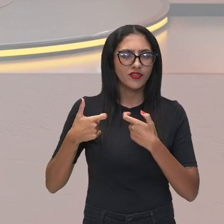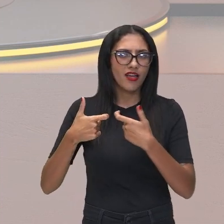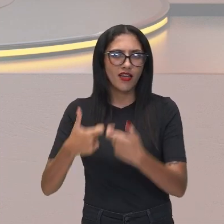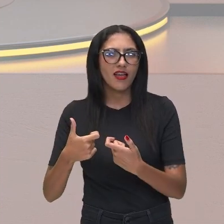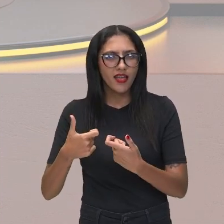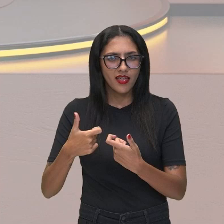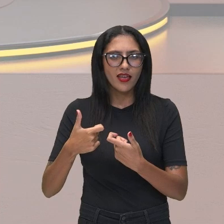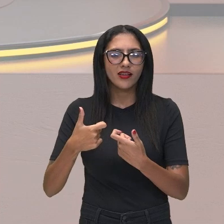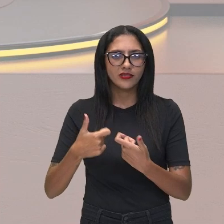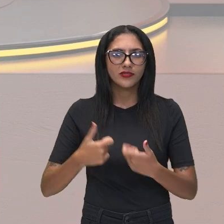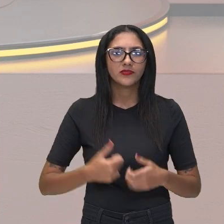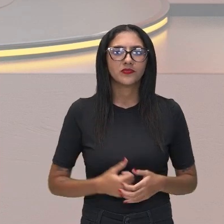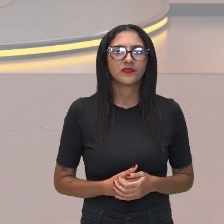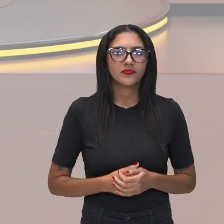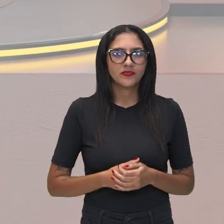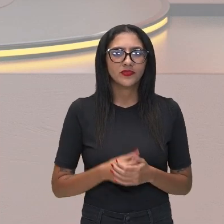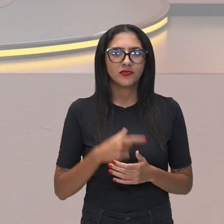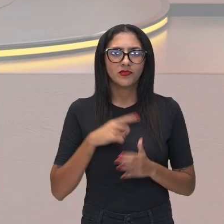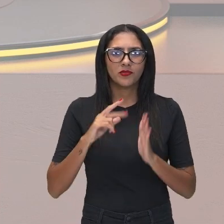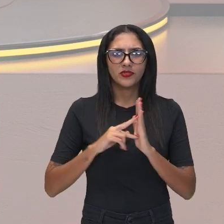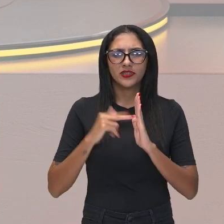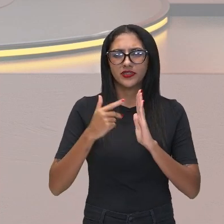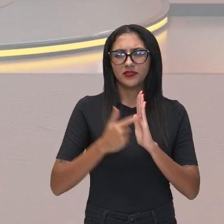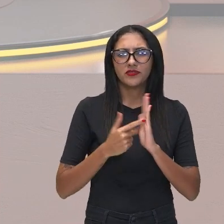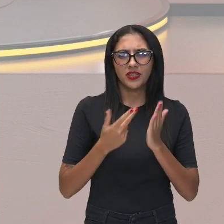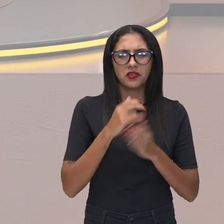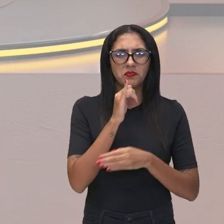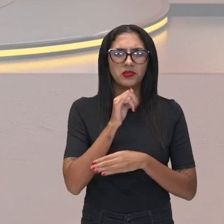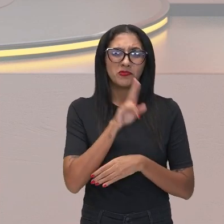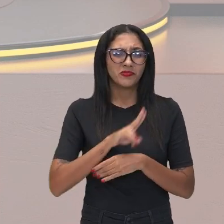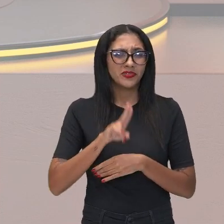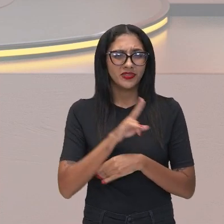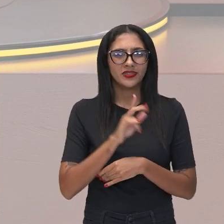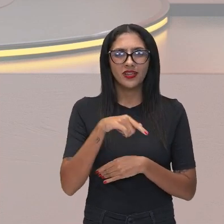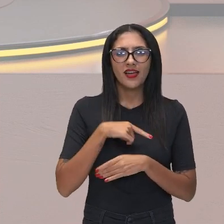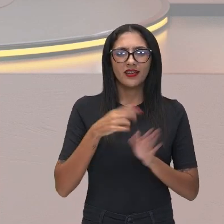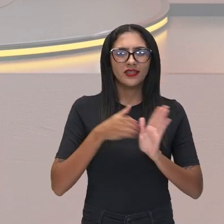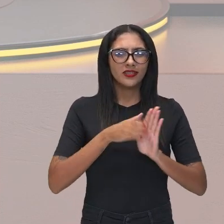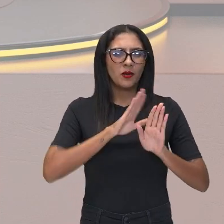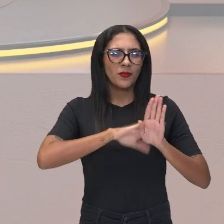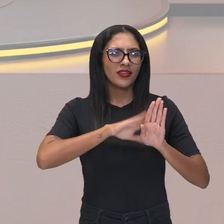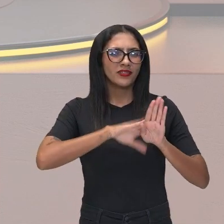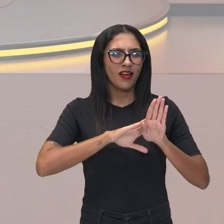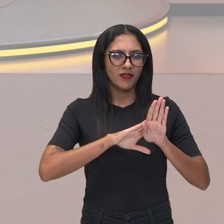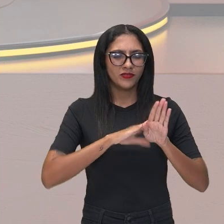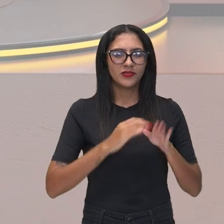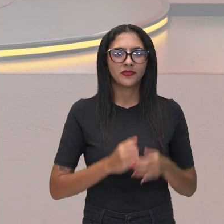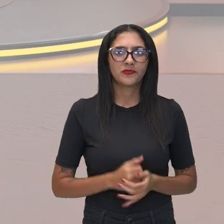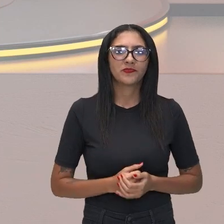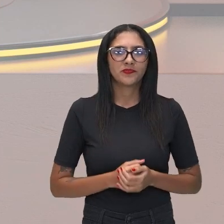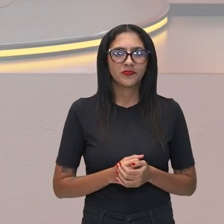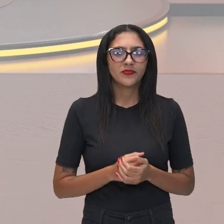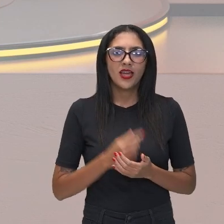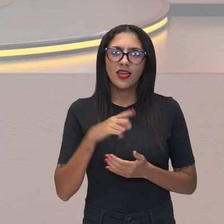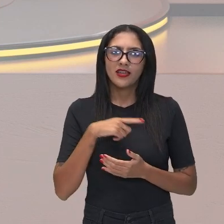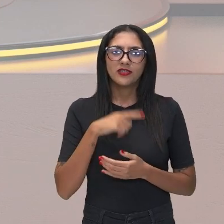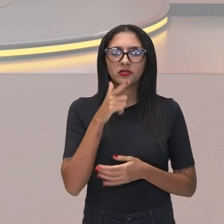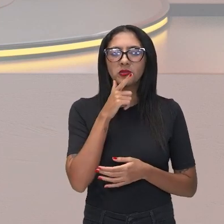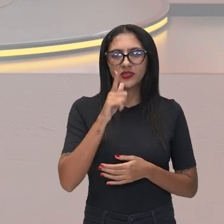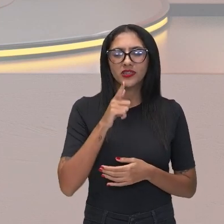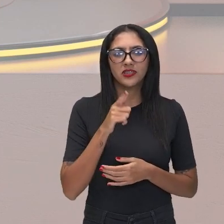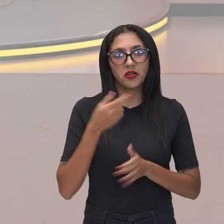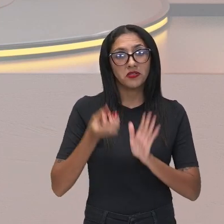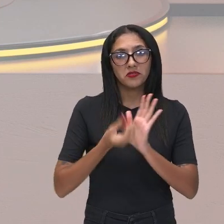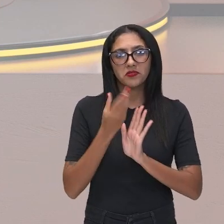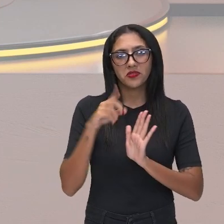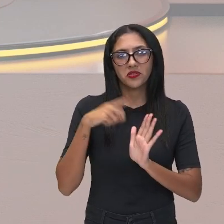esse ditado, é mais fácil uma cobra fumar do que o Brasil lutar na guerra, eles fizeram lá do seu símbolo exatamente